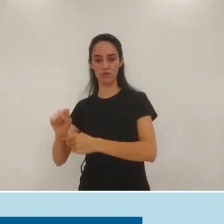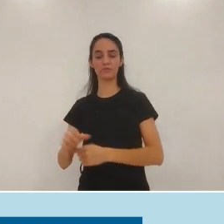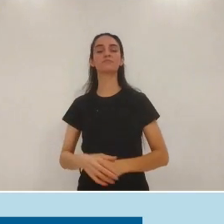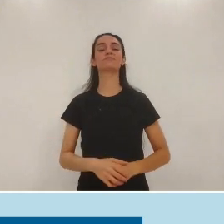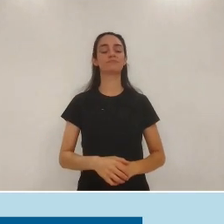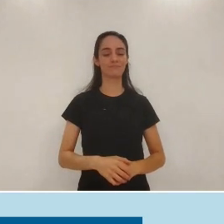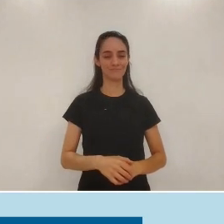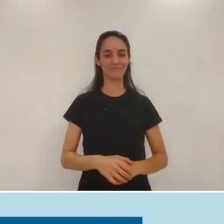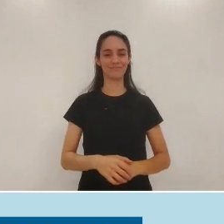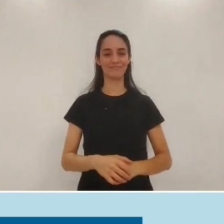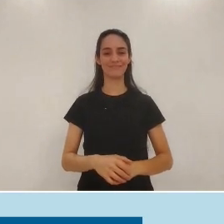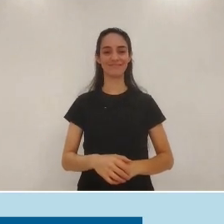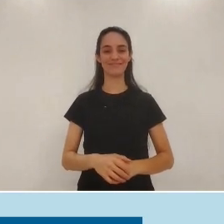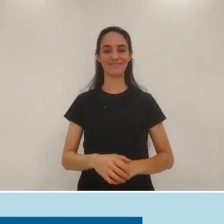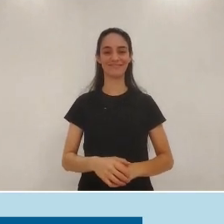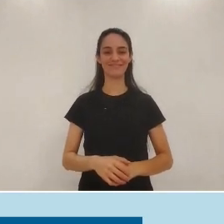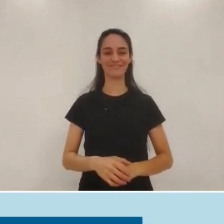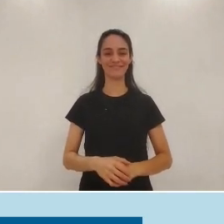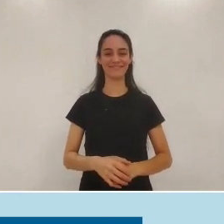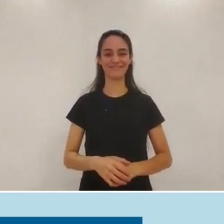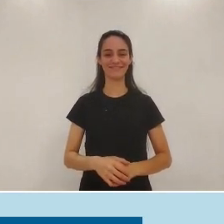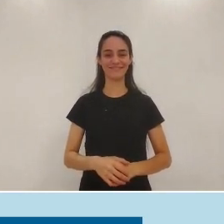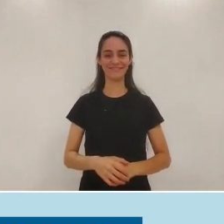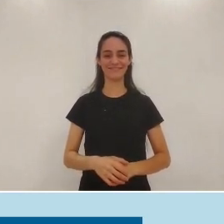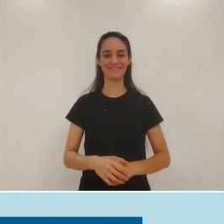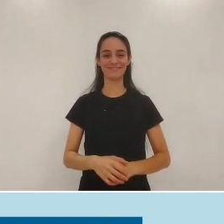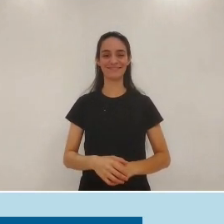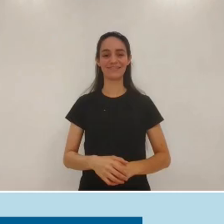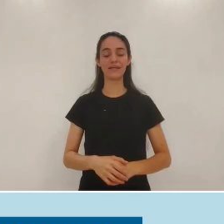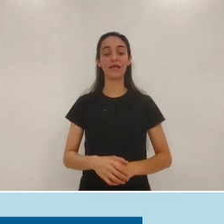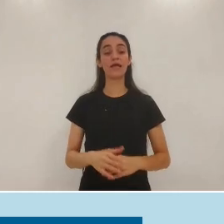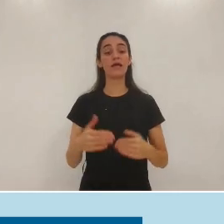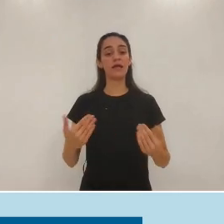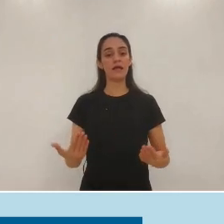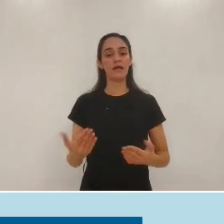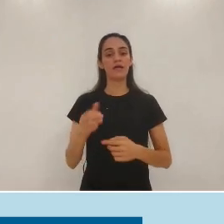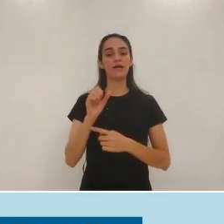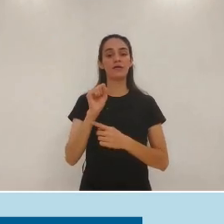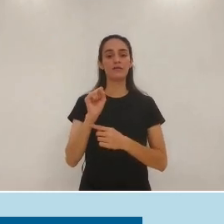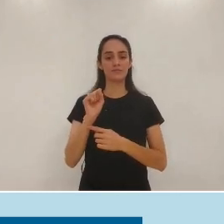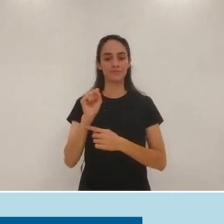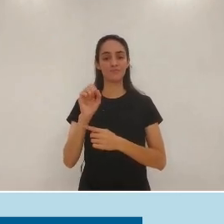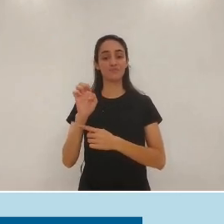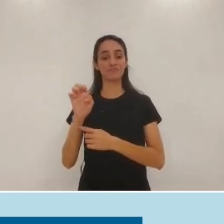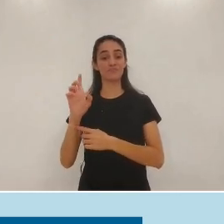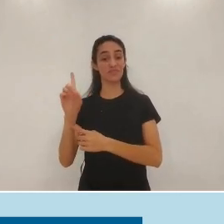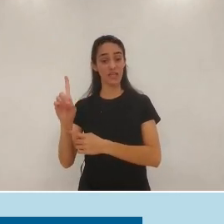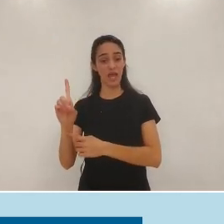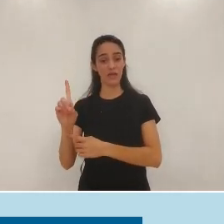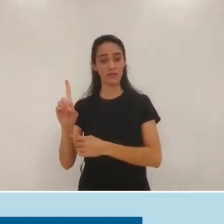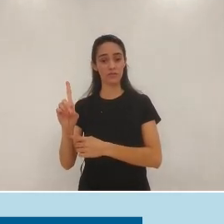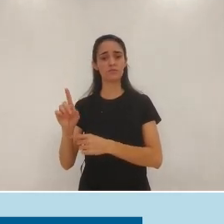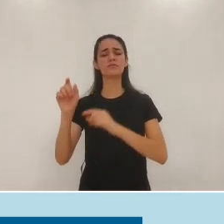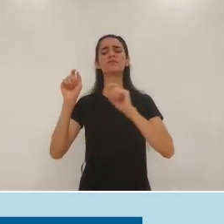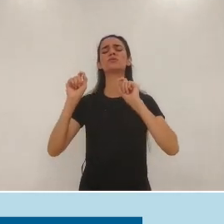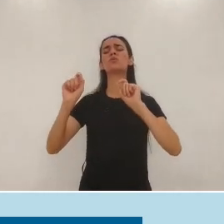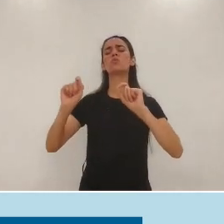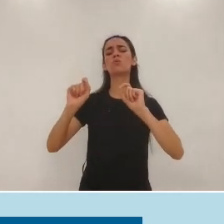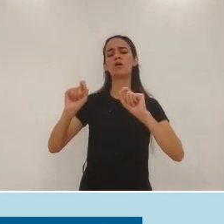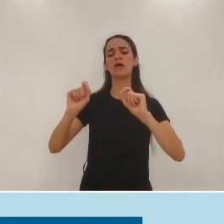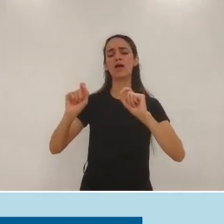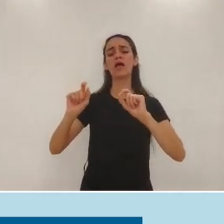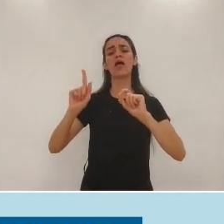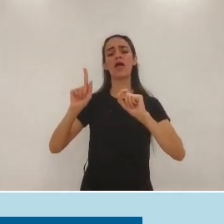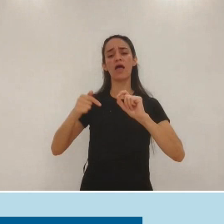opa, eu estava me escutando, mas vamos lá. Então, a síndrome de Ehlers-Danlos, ela é uma condição genética